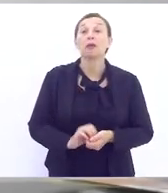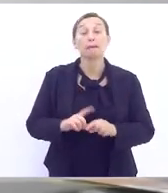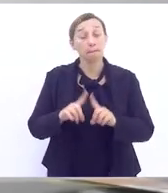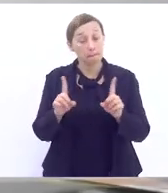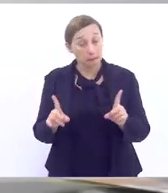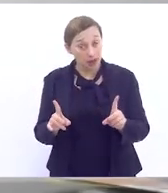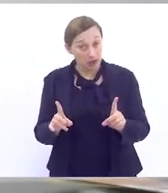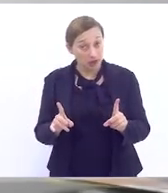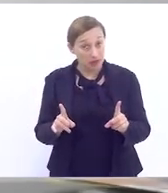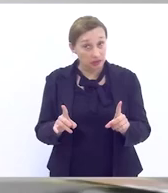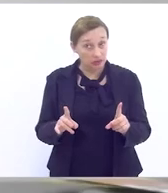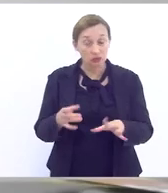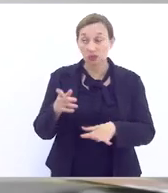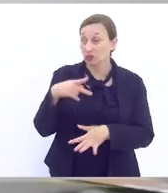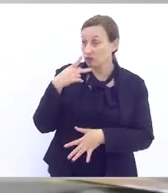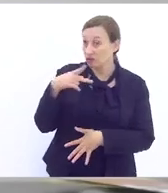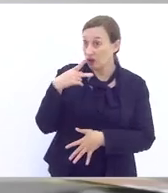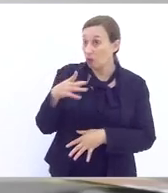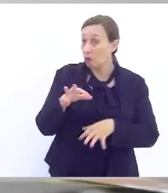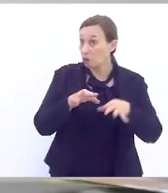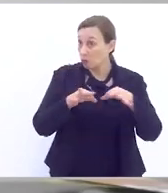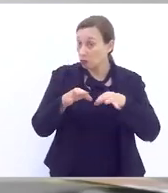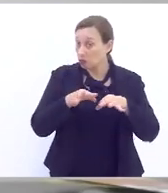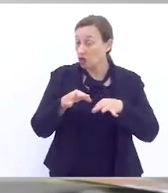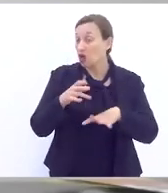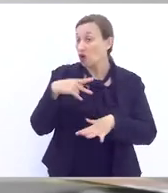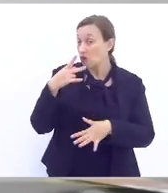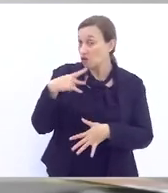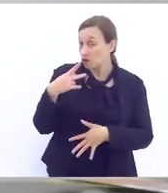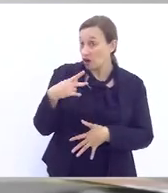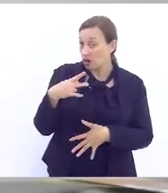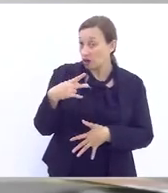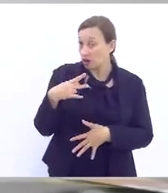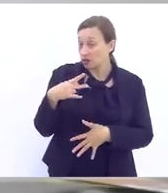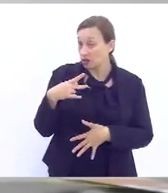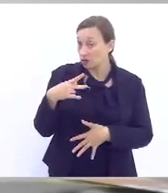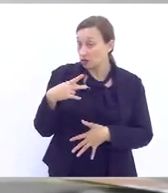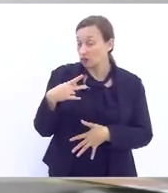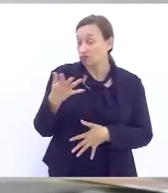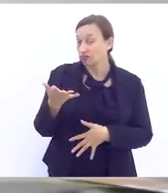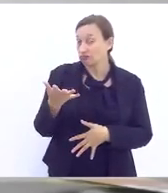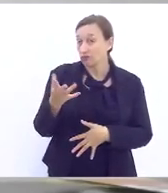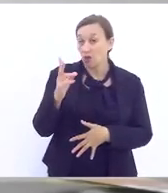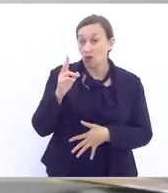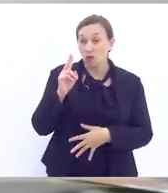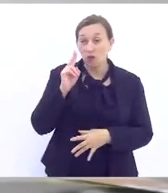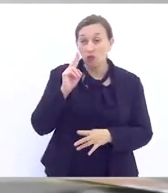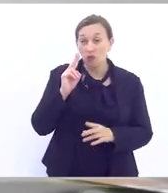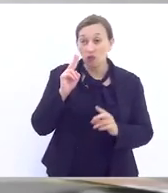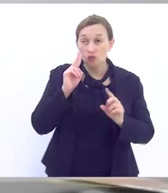especificamente quando eu falo o projeto eu falo de uma de uma visão um pouco mais ampla